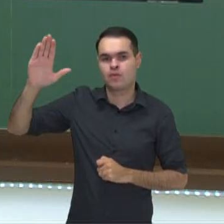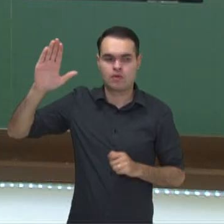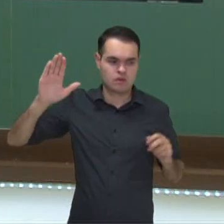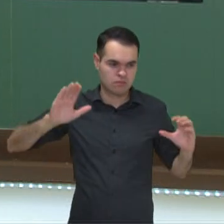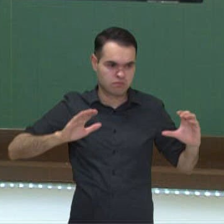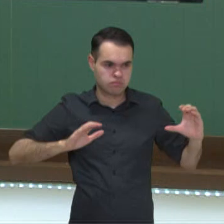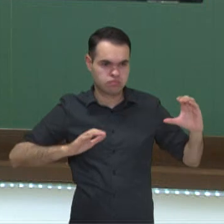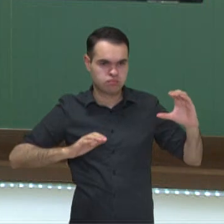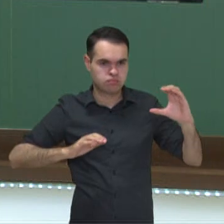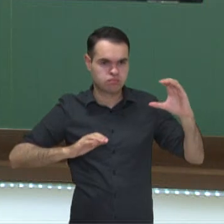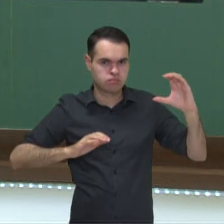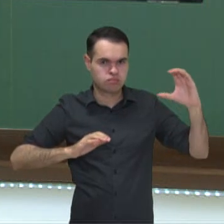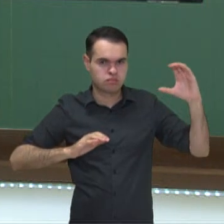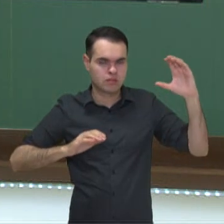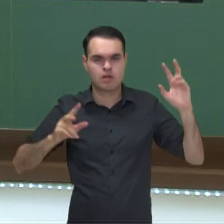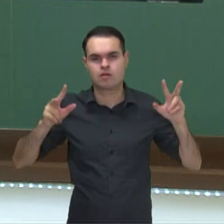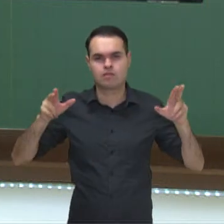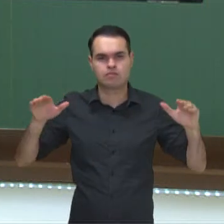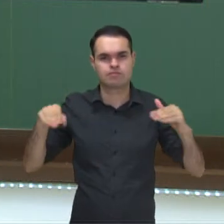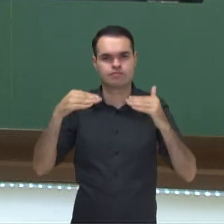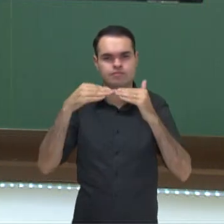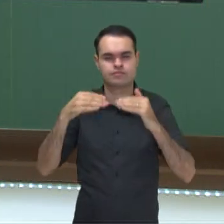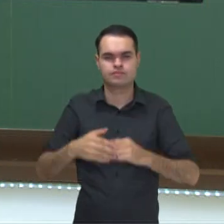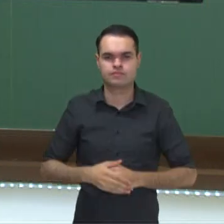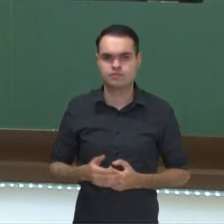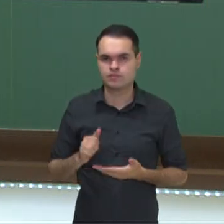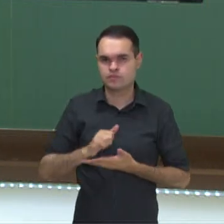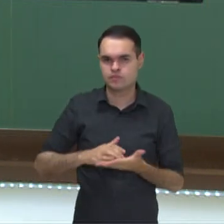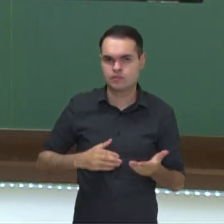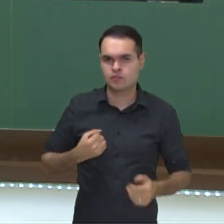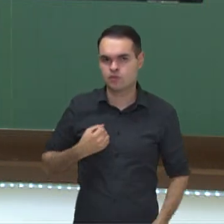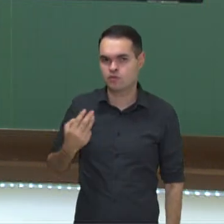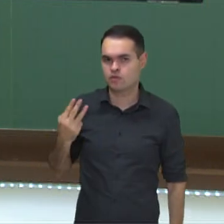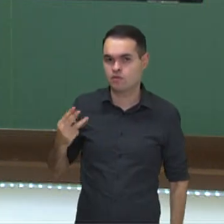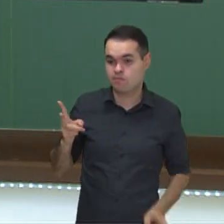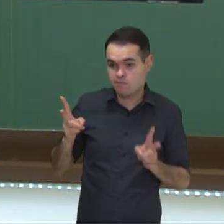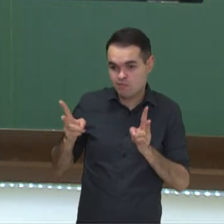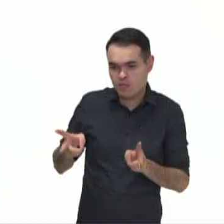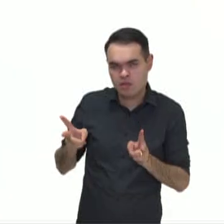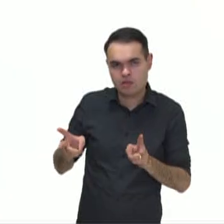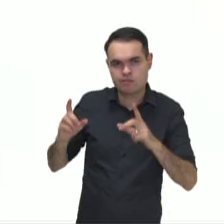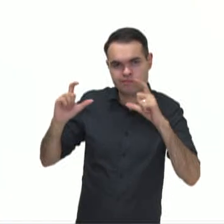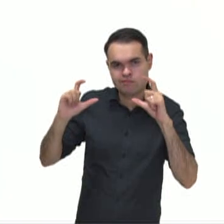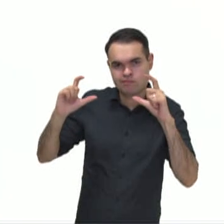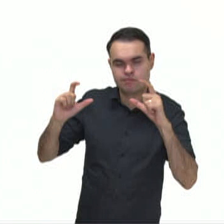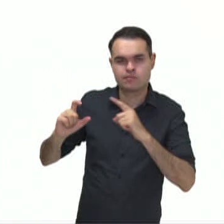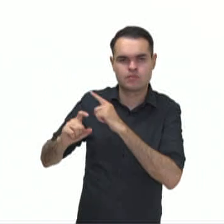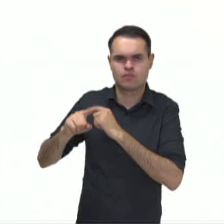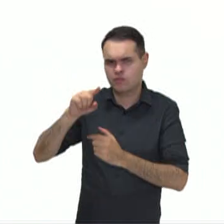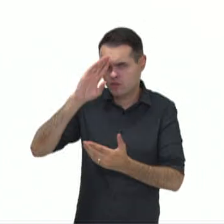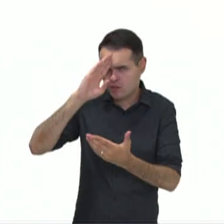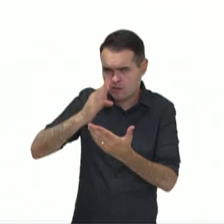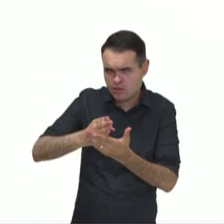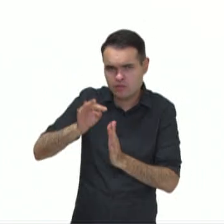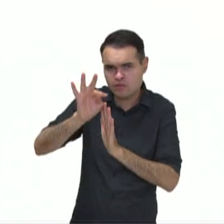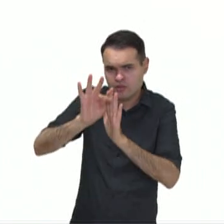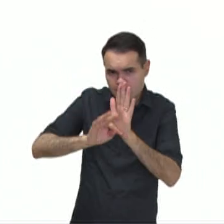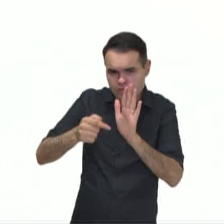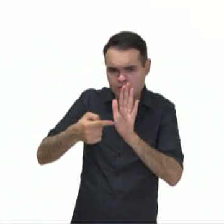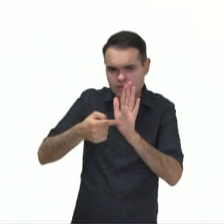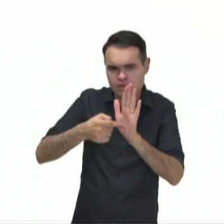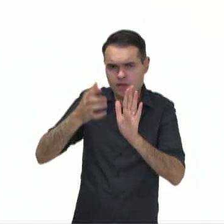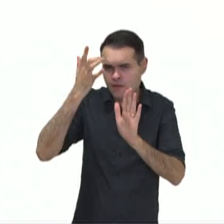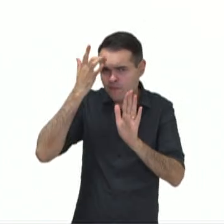Atividade número 3, ainda sobre o mesmo trecho. Você acredita que esse texto é de